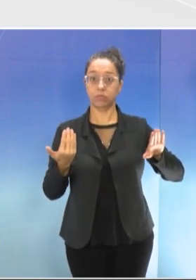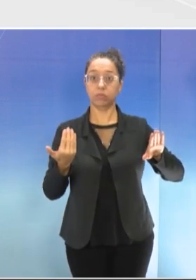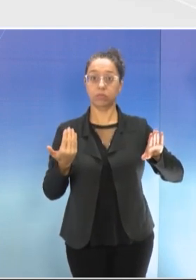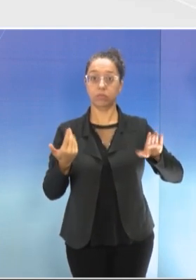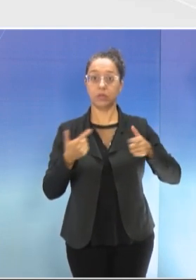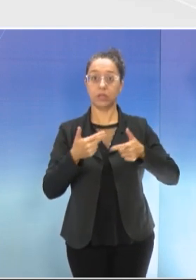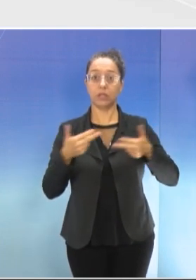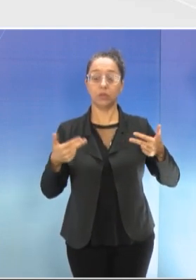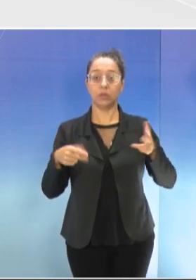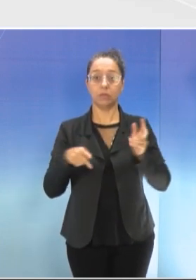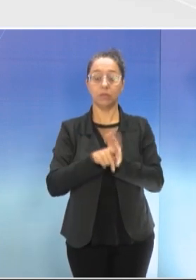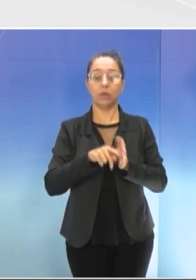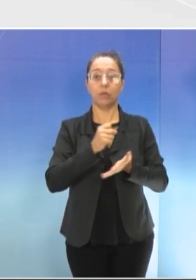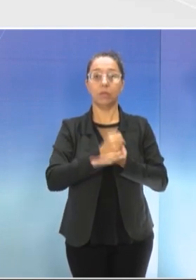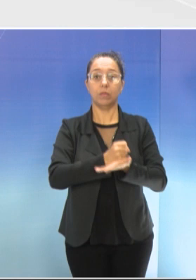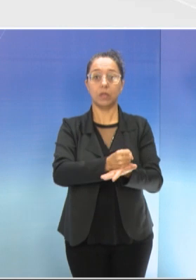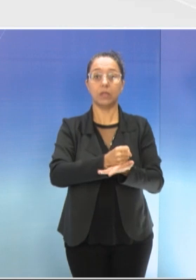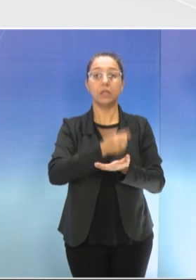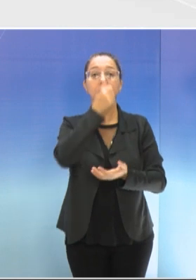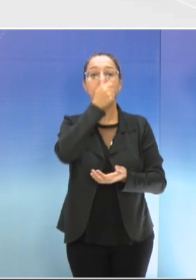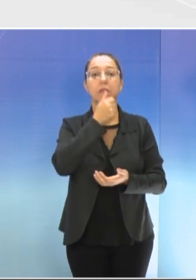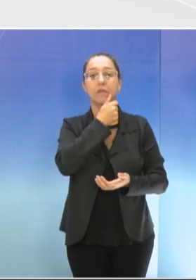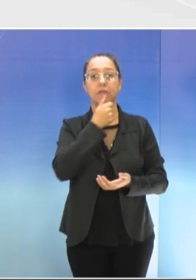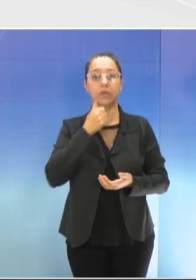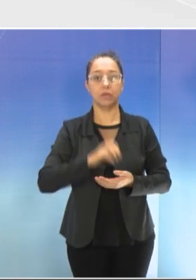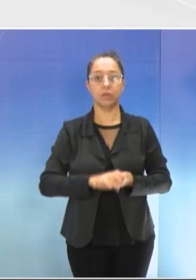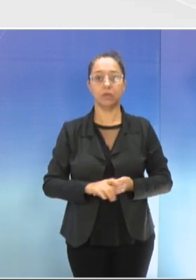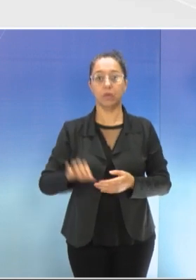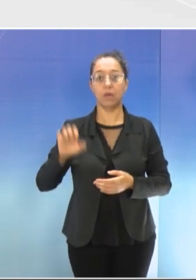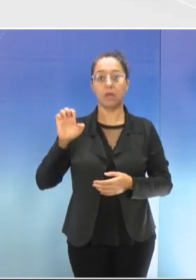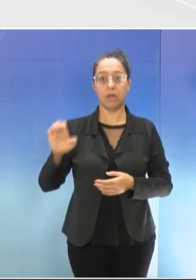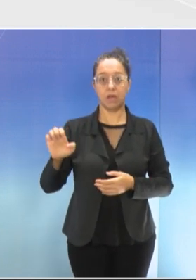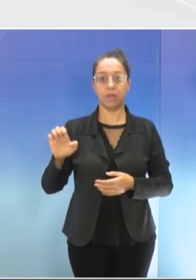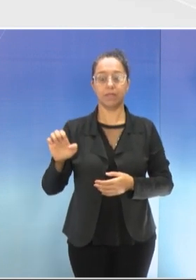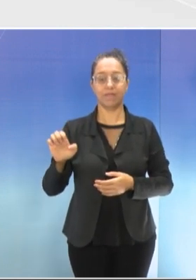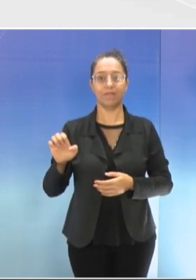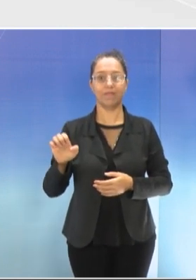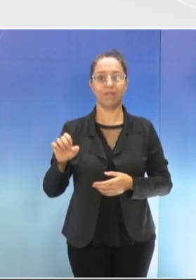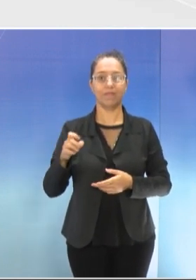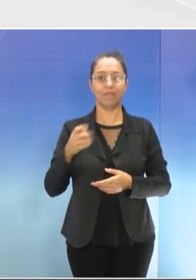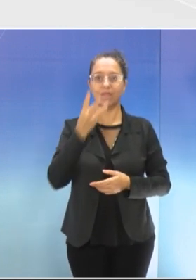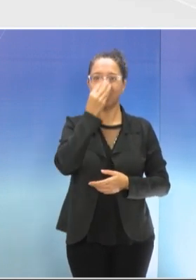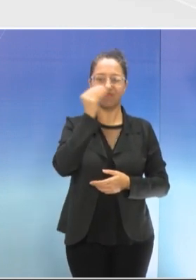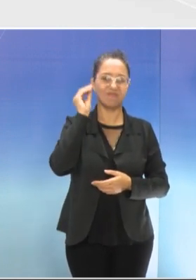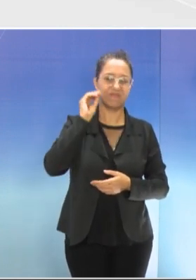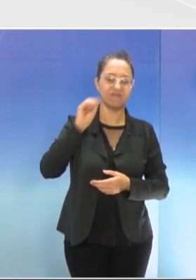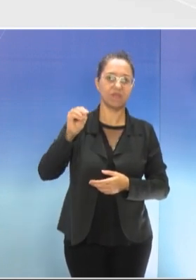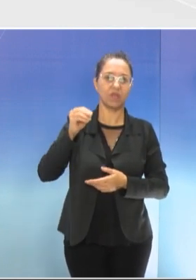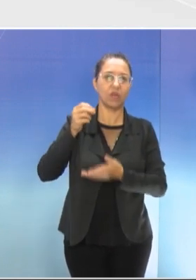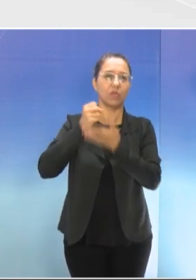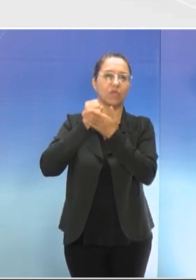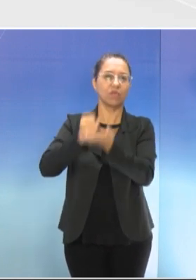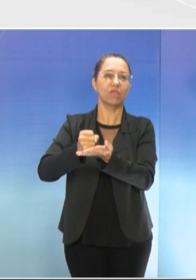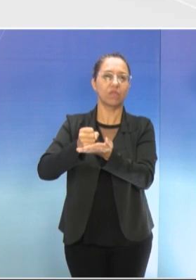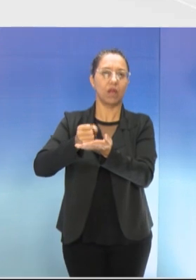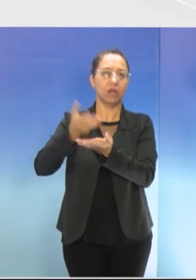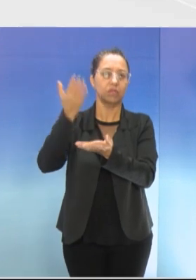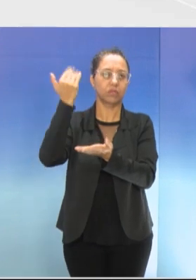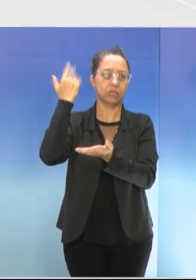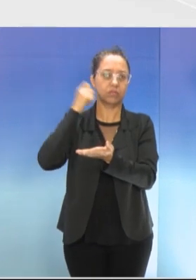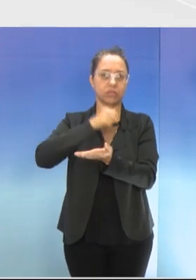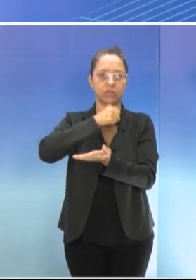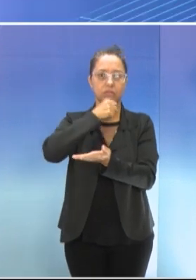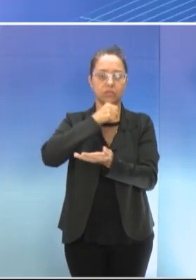de sacrifício. E letra E, violação dos preceitos do Velho Testamento.